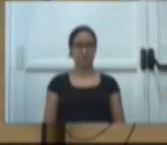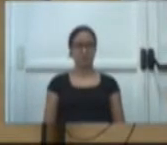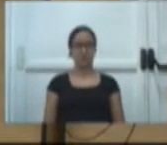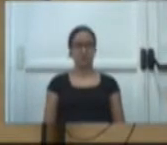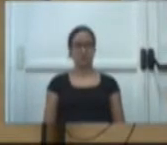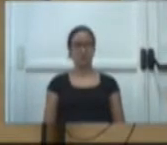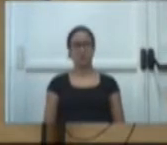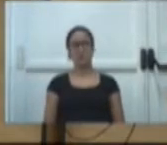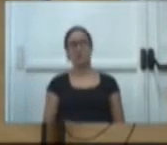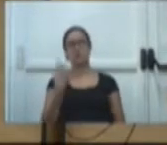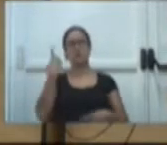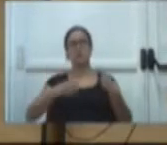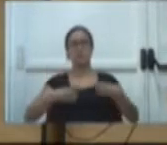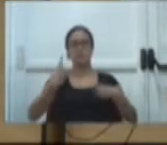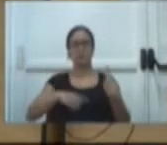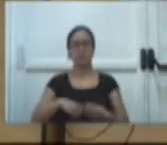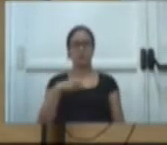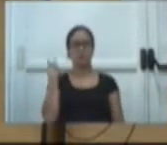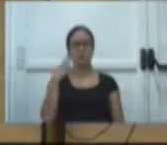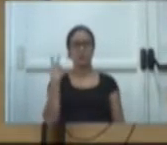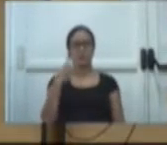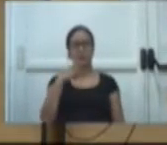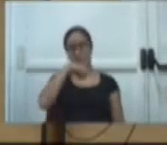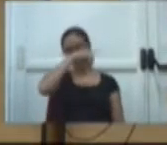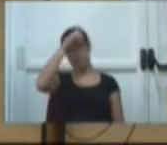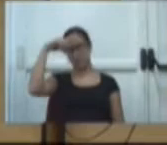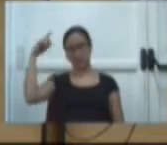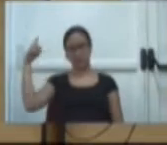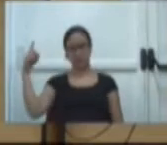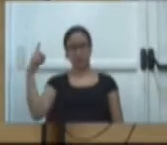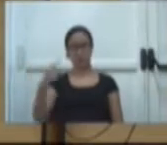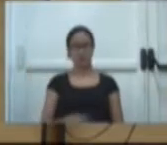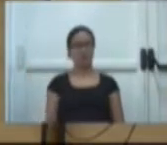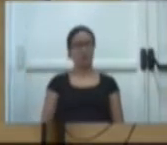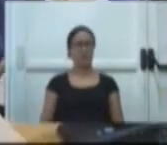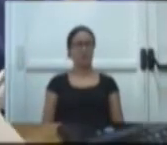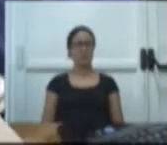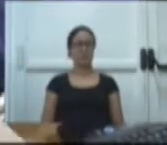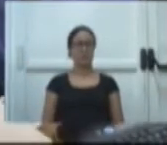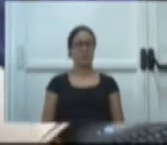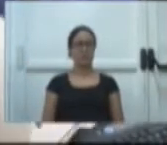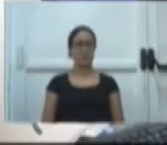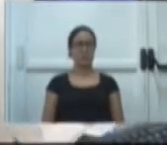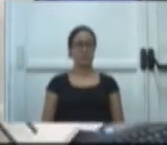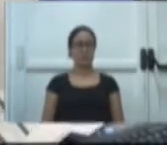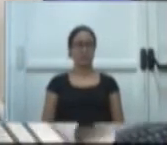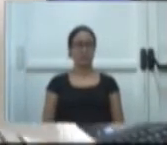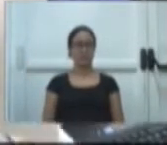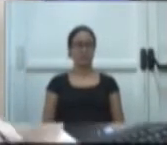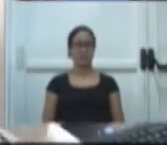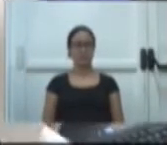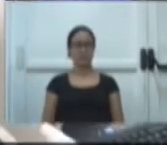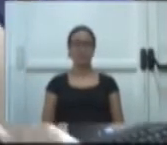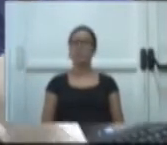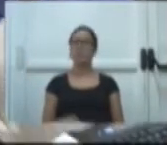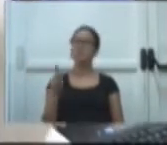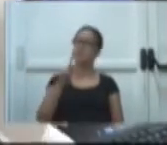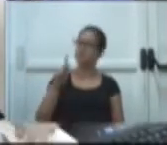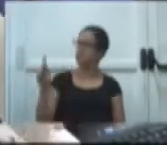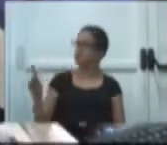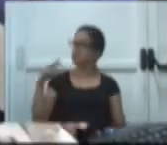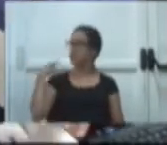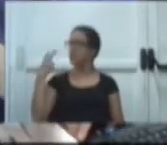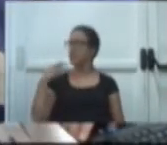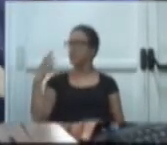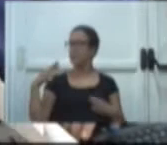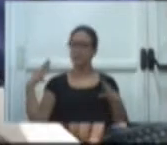Requerimento 191 está em discussão. Com a palavra, proponente, vereadora e doutora Mayra Costa. Senhor presidente, nobres colegas, eu fiz